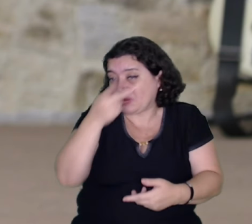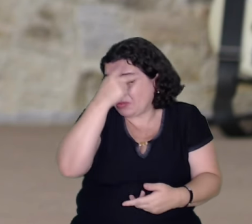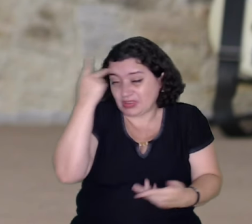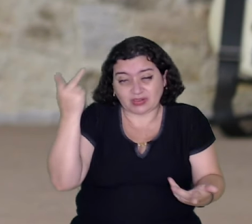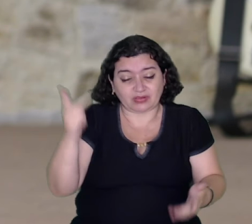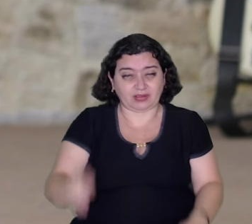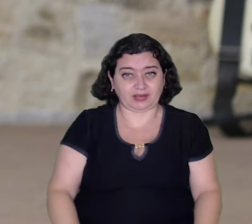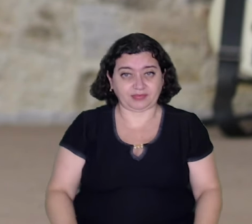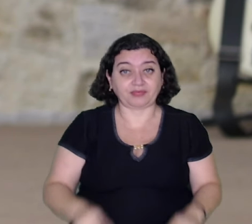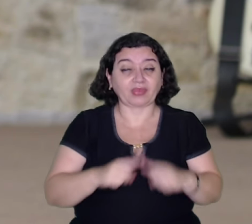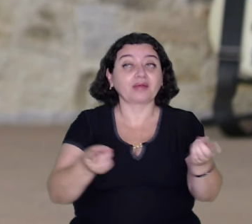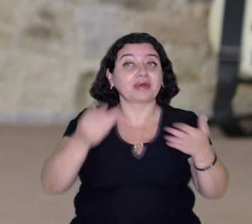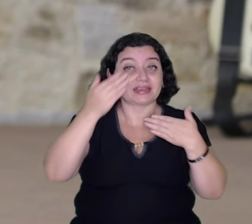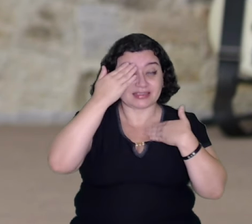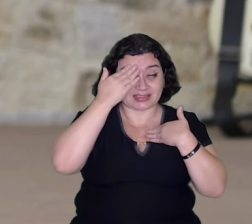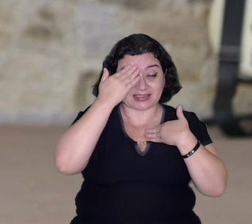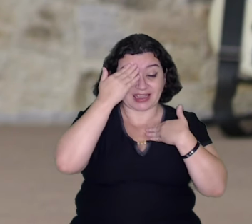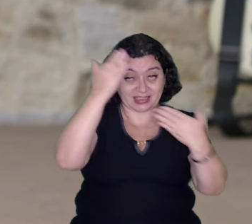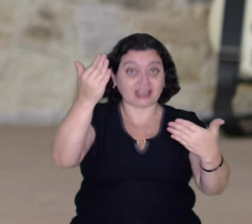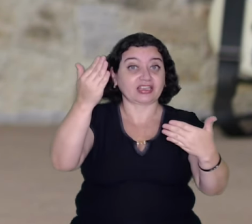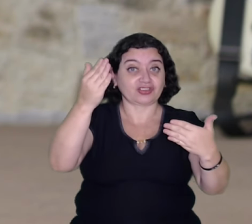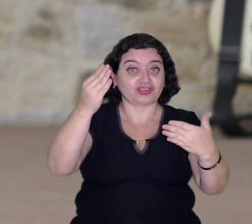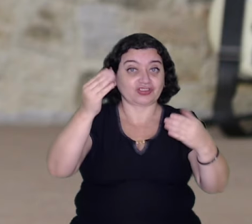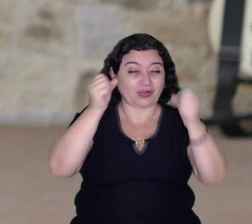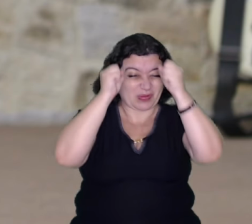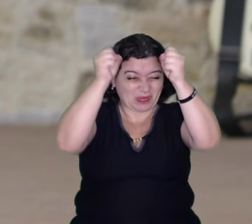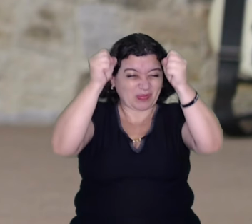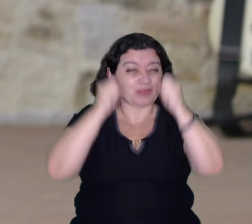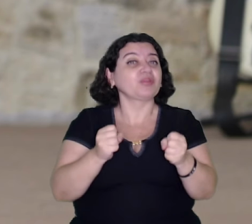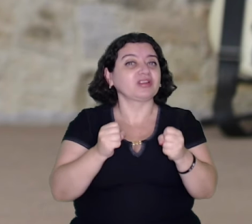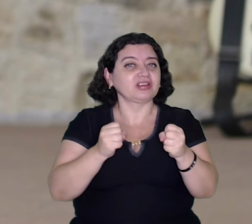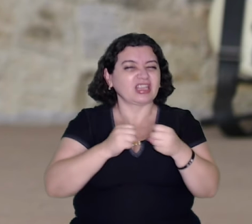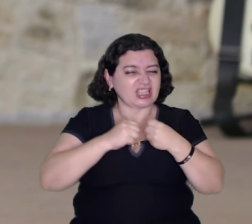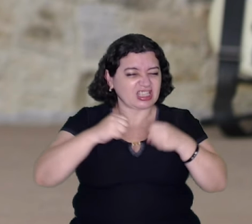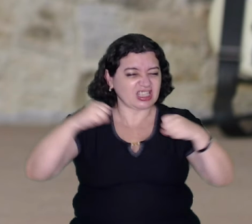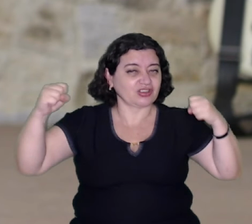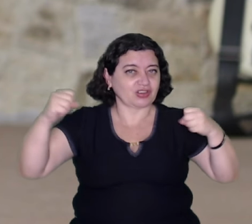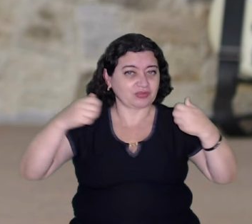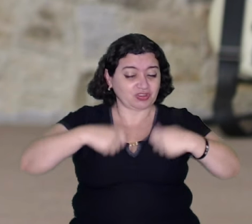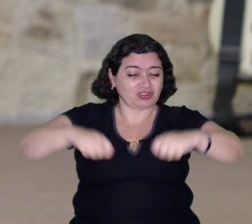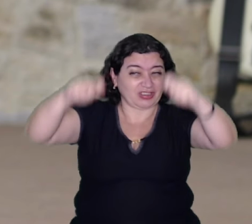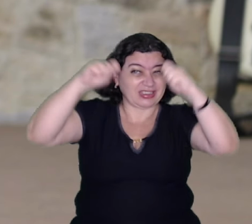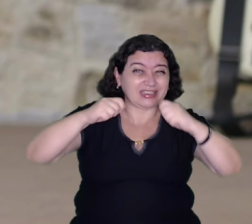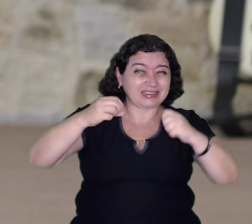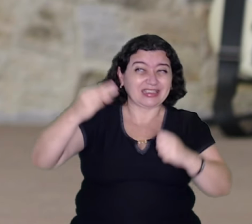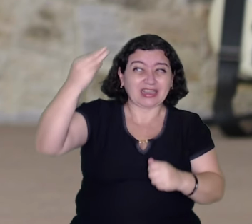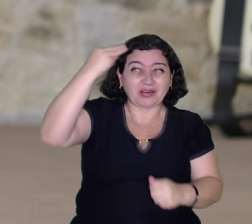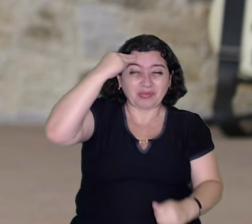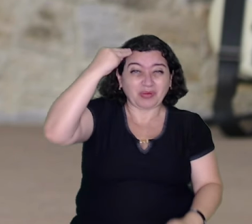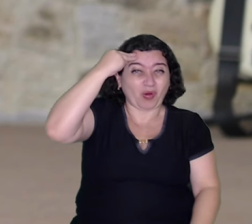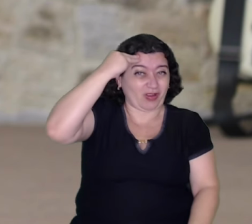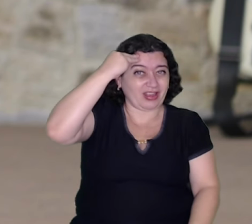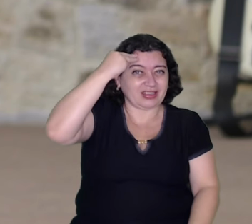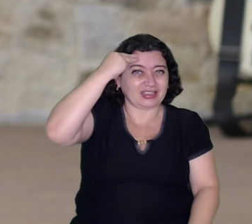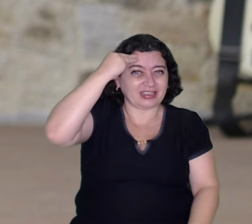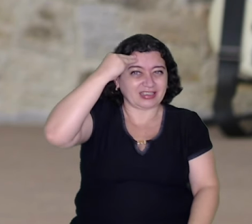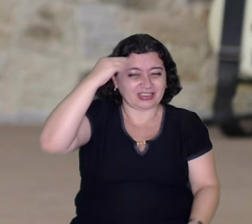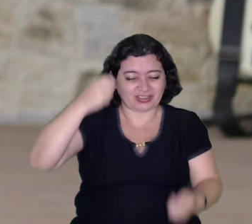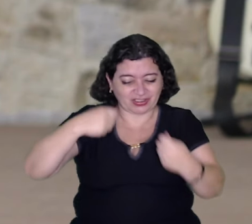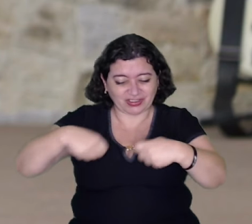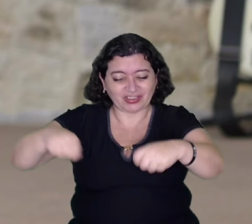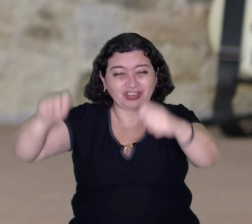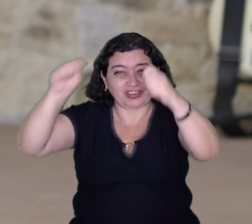Mas a gratidão tem esse enorme poder de trazer à nossa memória, de trazer